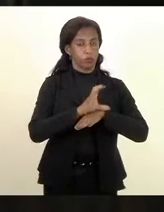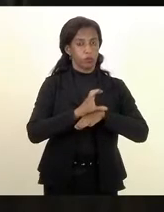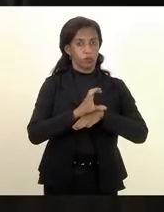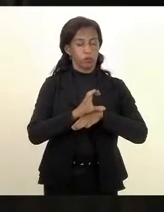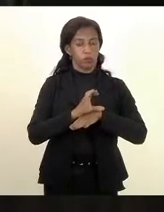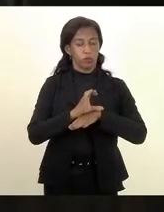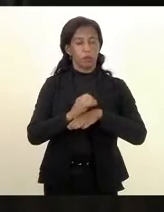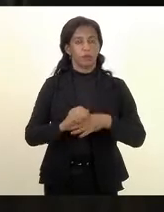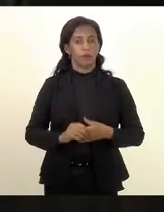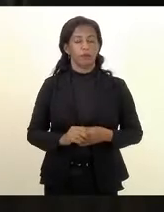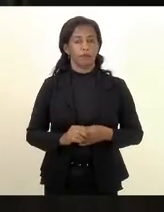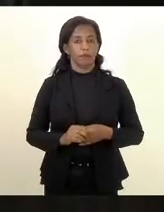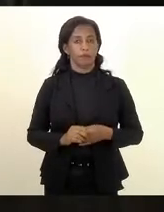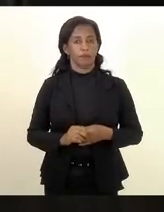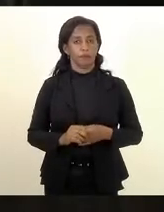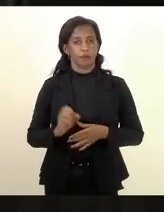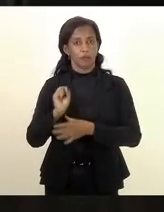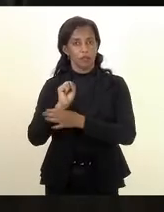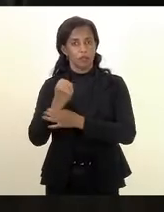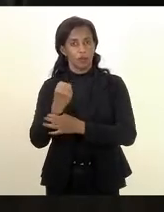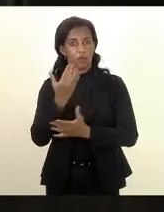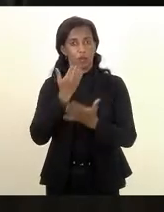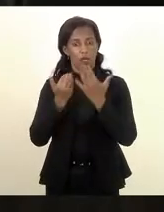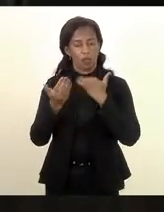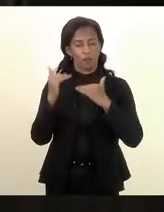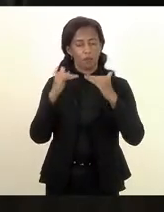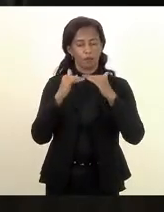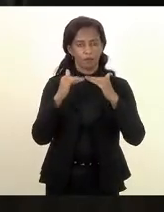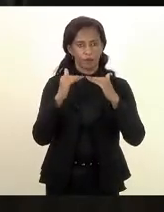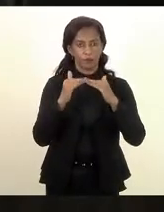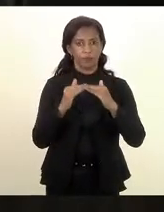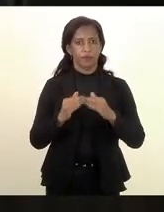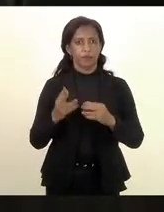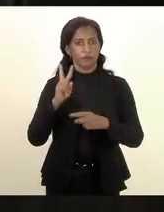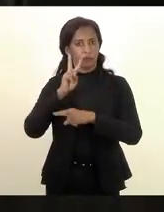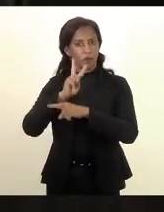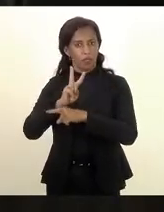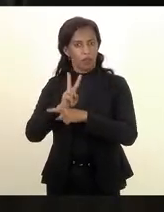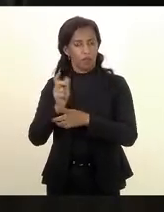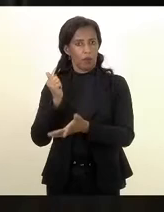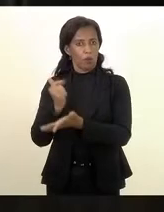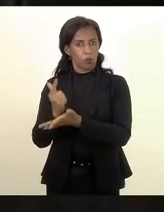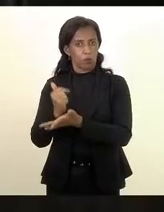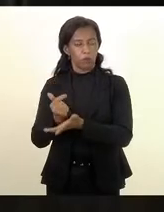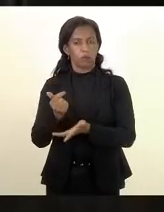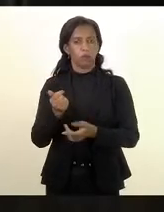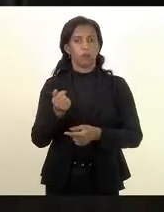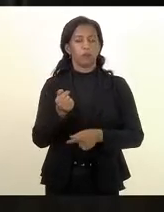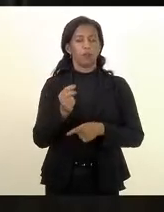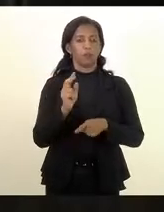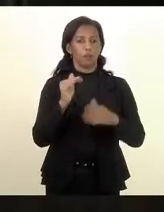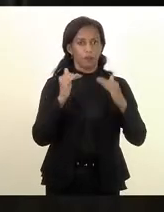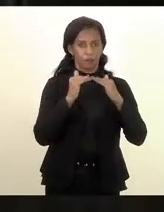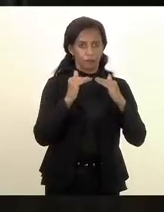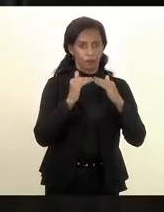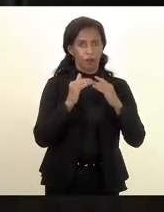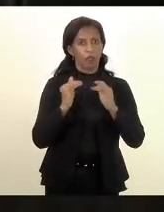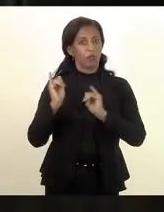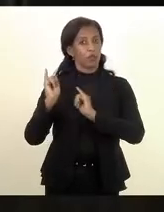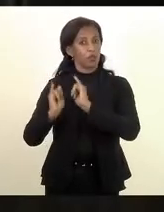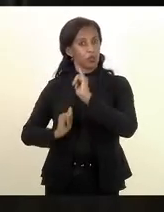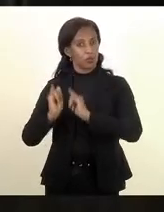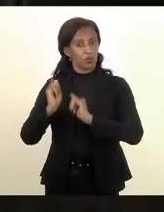pela constitucionalidade de segurança alimentar favorável de defesa do consumidor favorável de economia indústria comércio